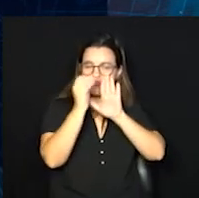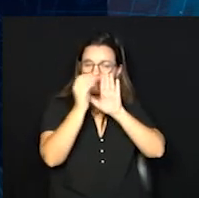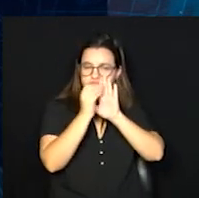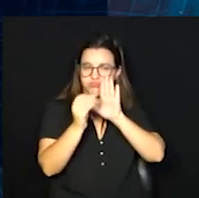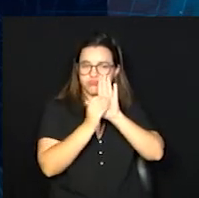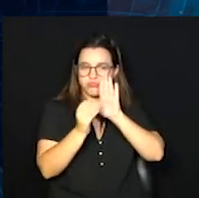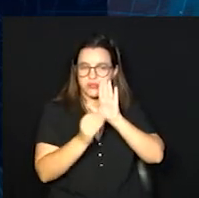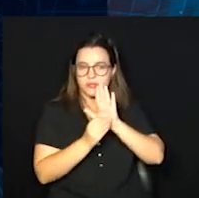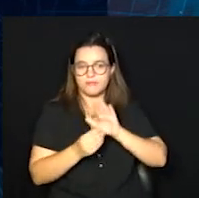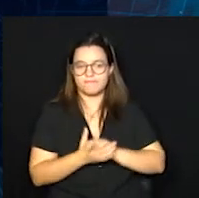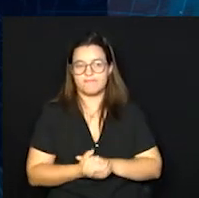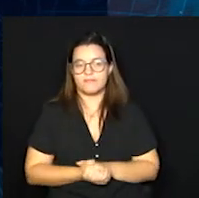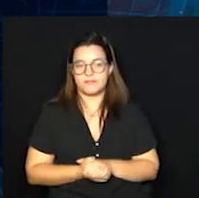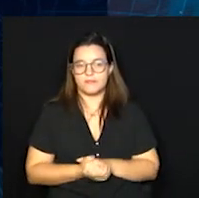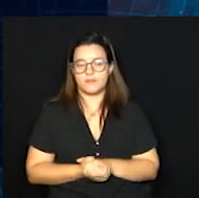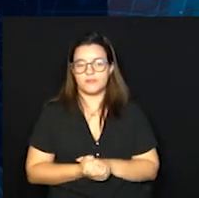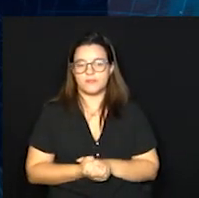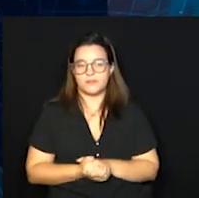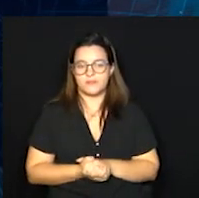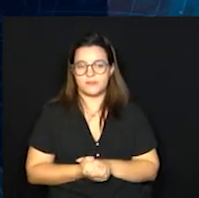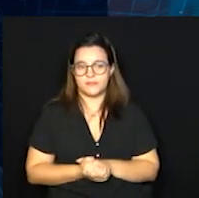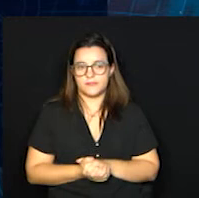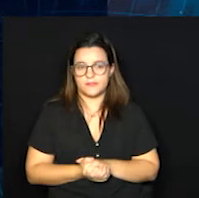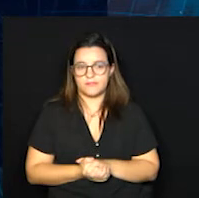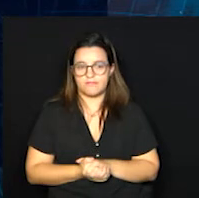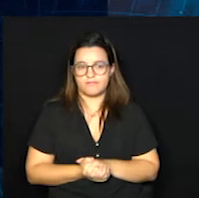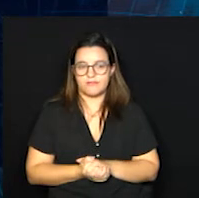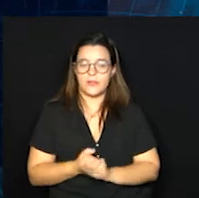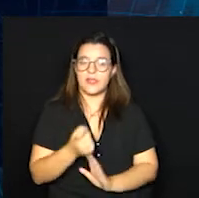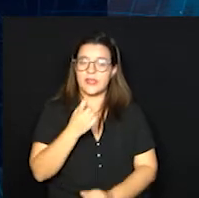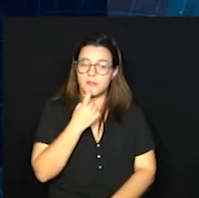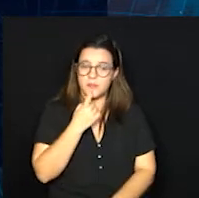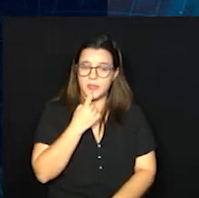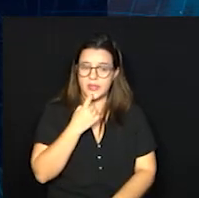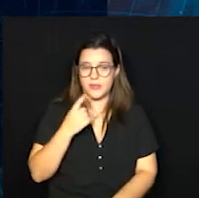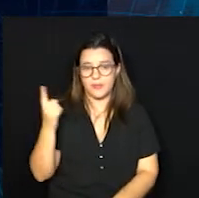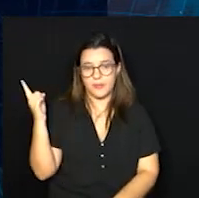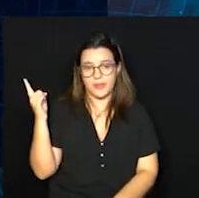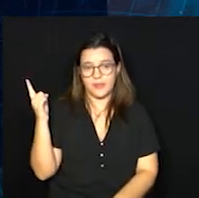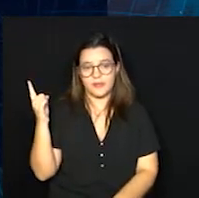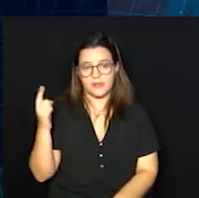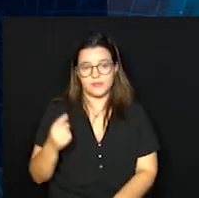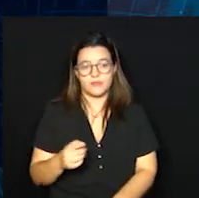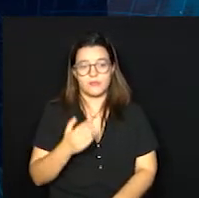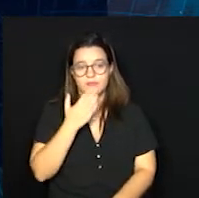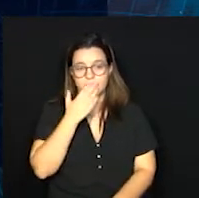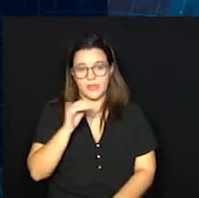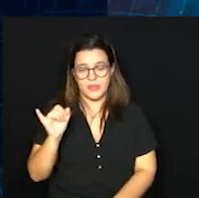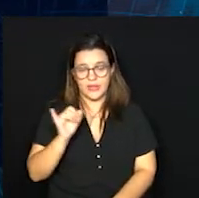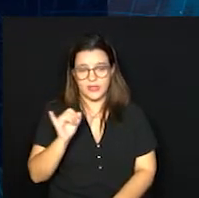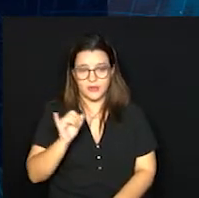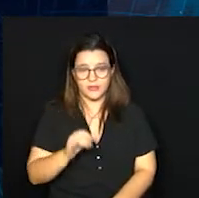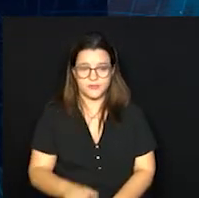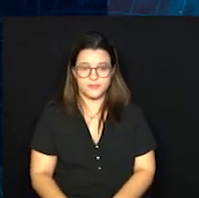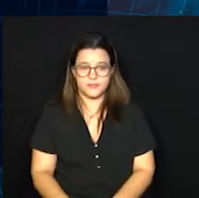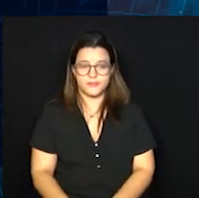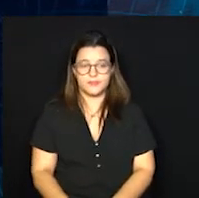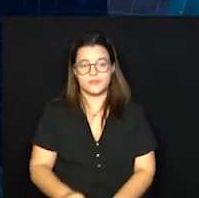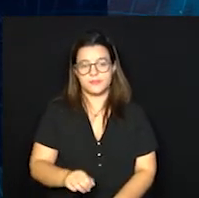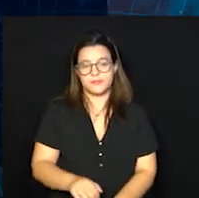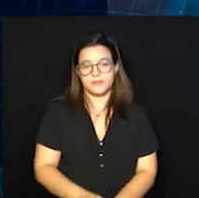36.798 casos da Covid-19, seguida de Indaiatuba com 7.737, Sumaré